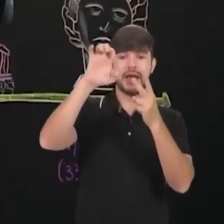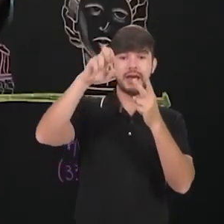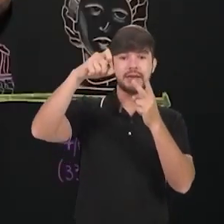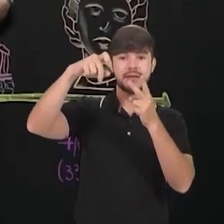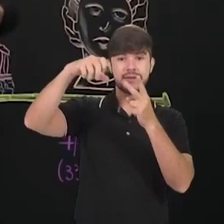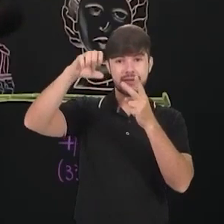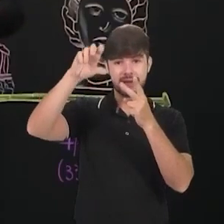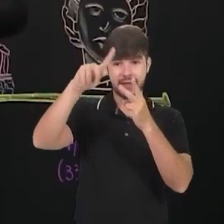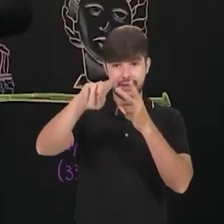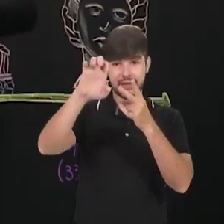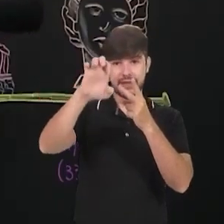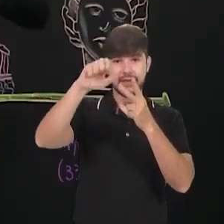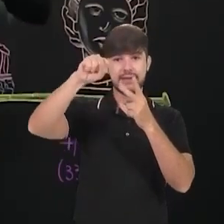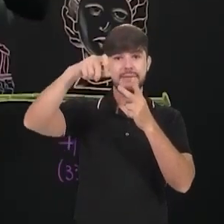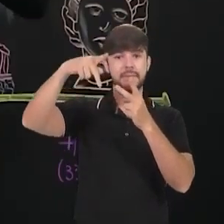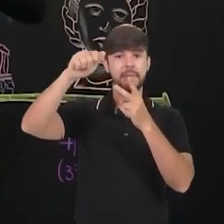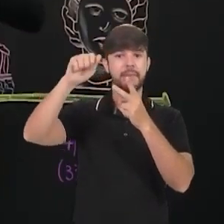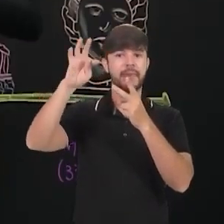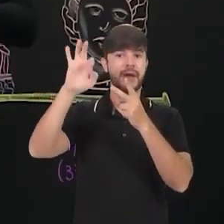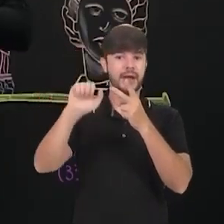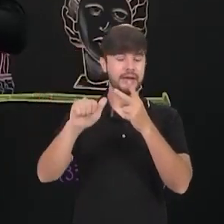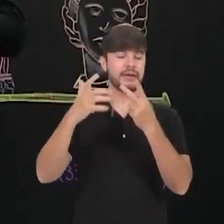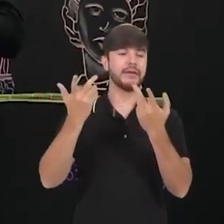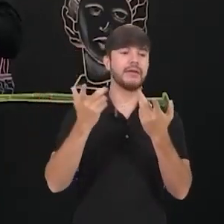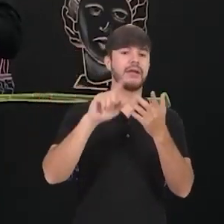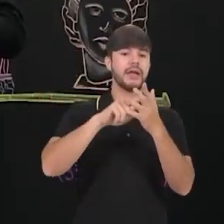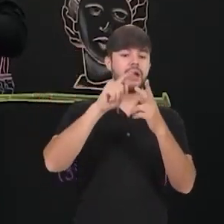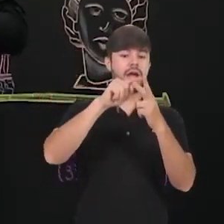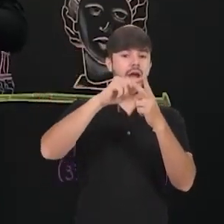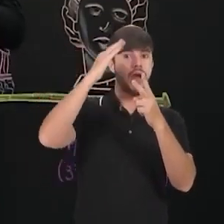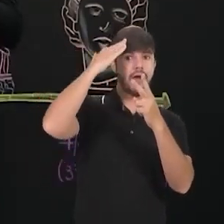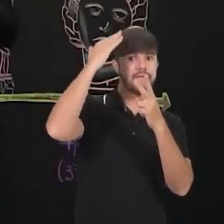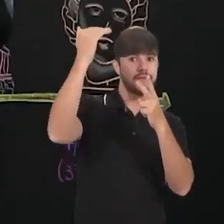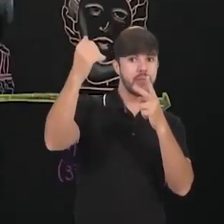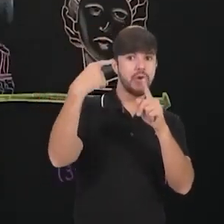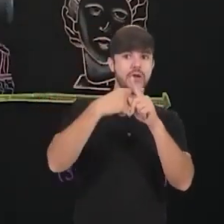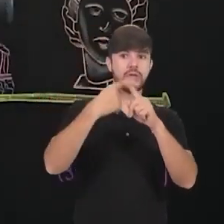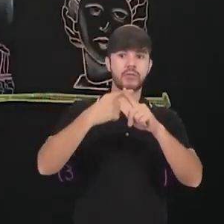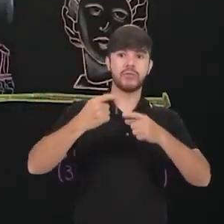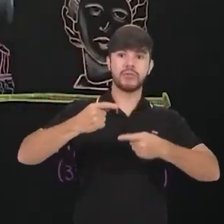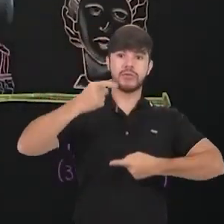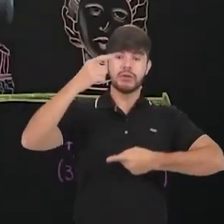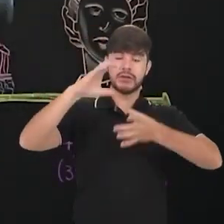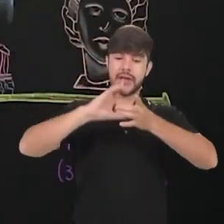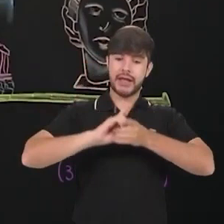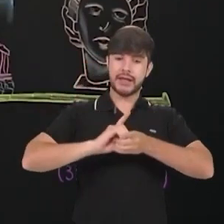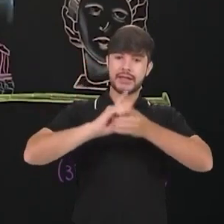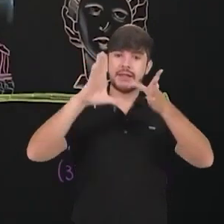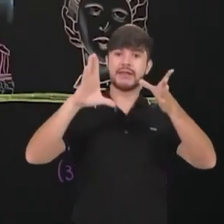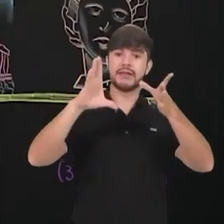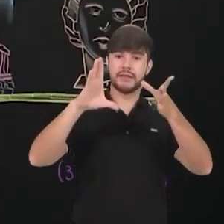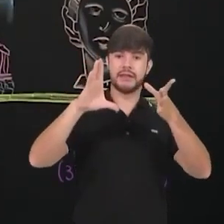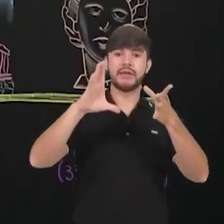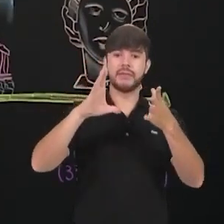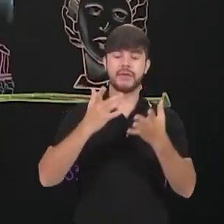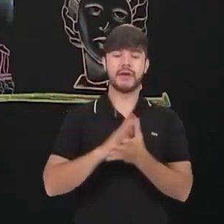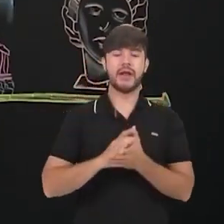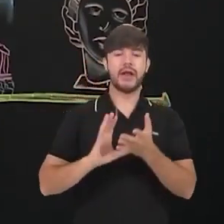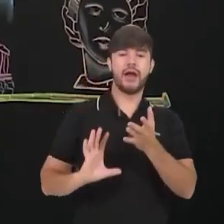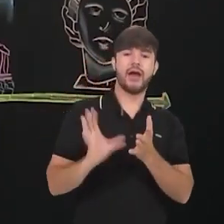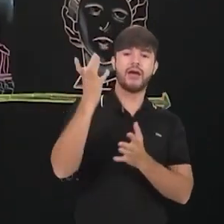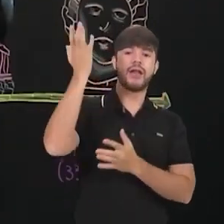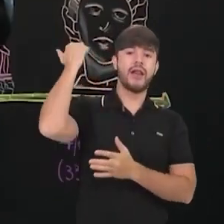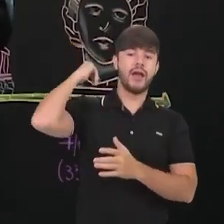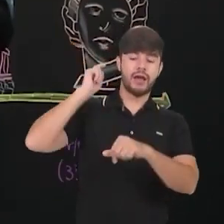se diferenciou pelo regime democrático, a gente vai discutir isso já já, né, que surgiu durante o período clássico lá em